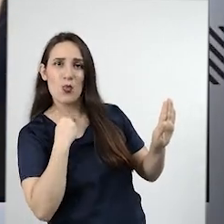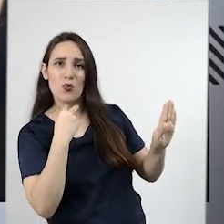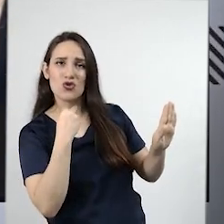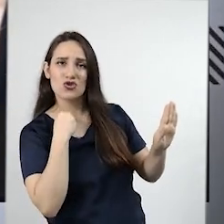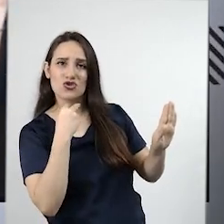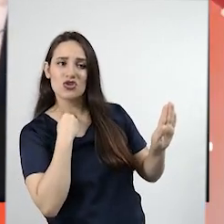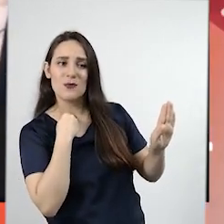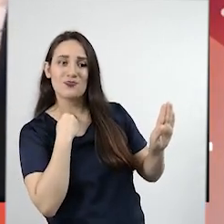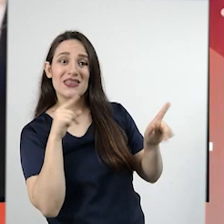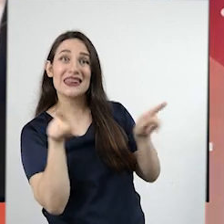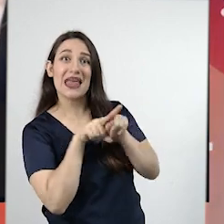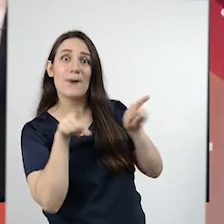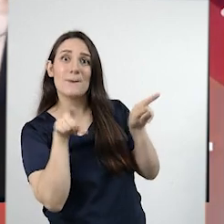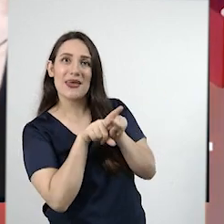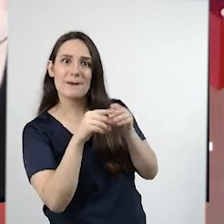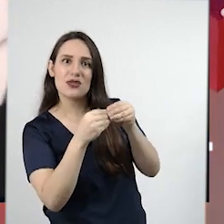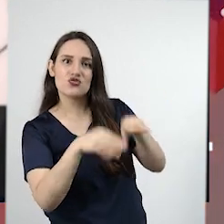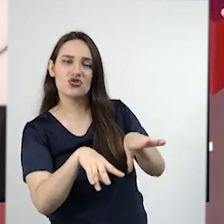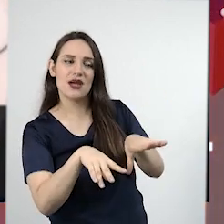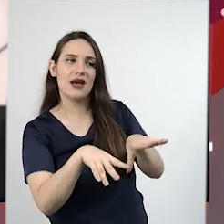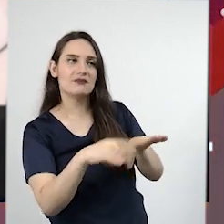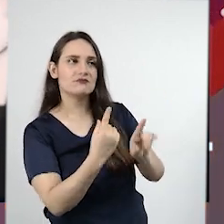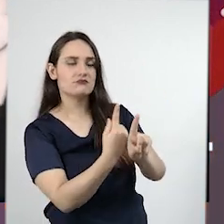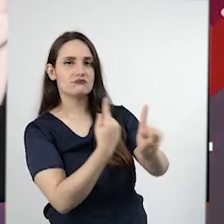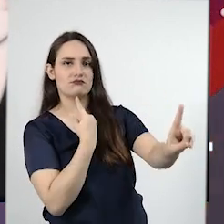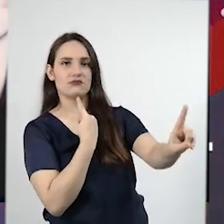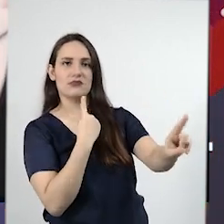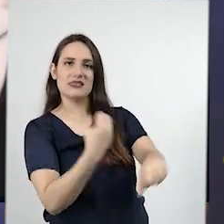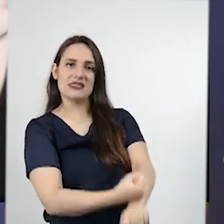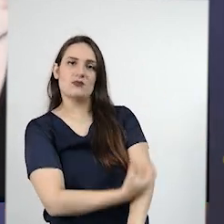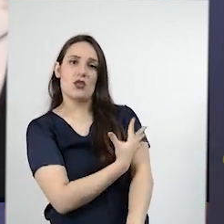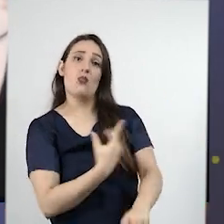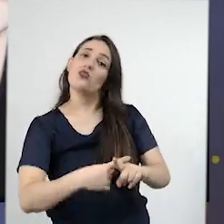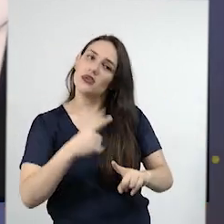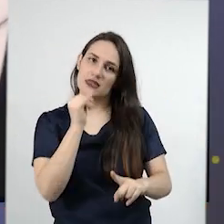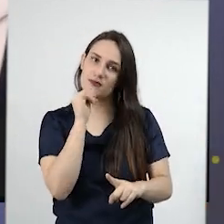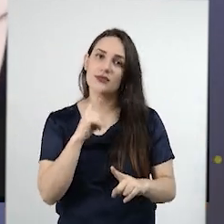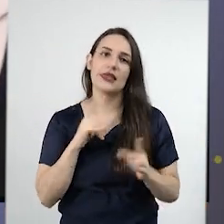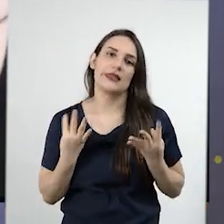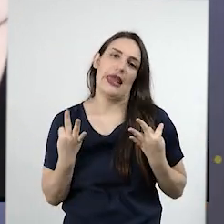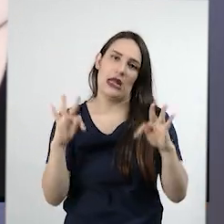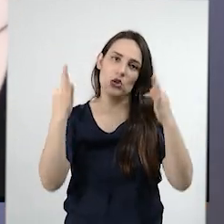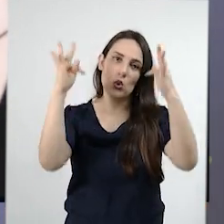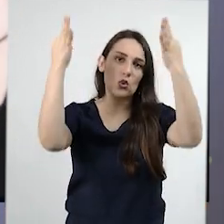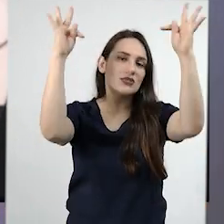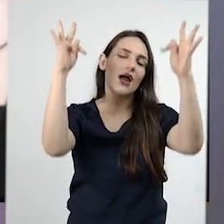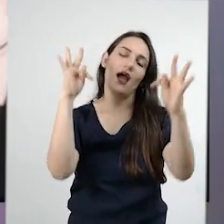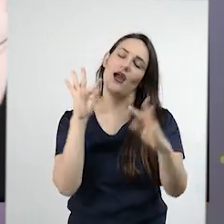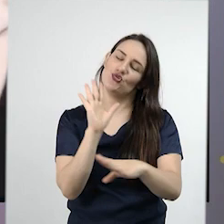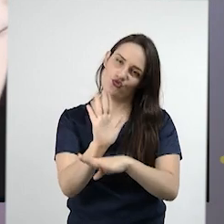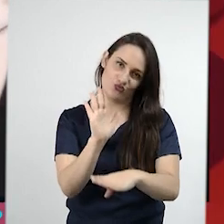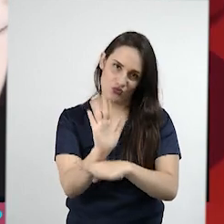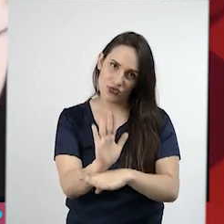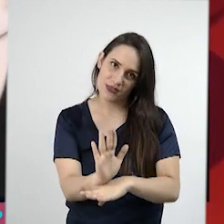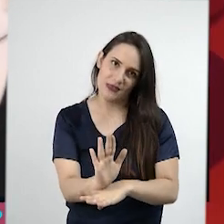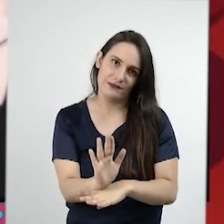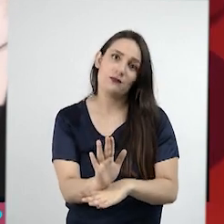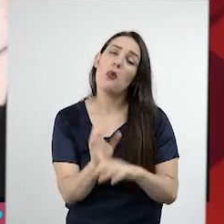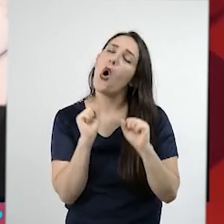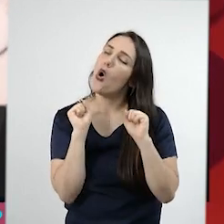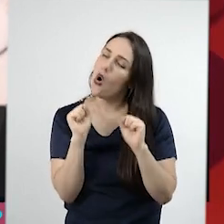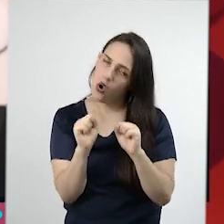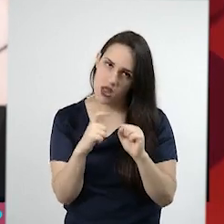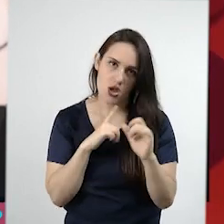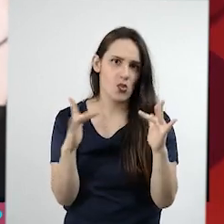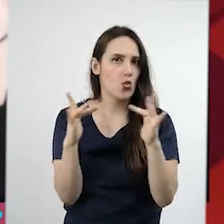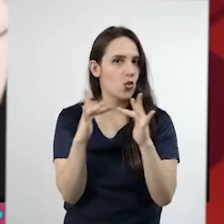emocional. Então, nós ainda bem temos as tecnologias para poder nos auxiliar nesse momento, para poder estar em